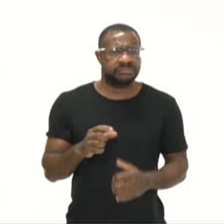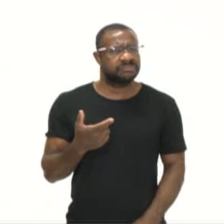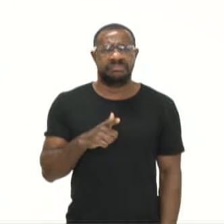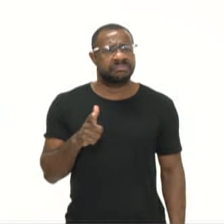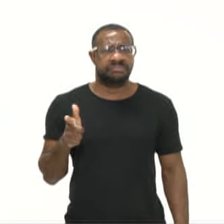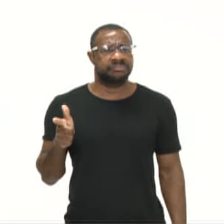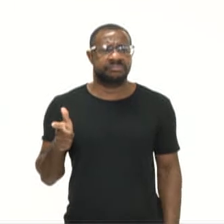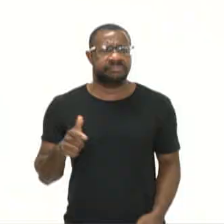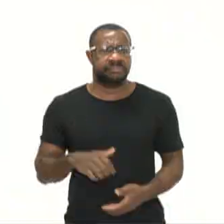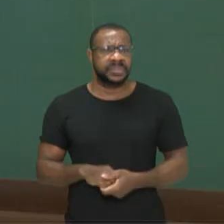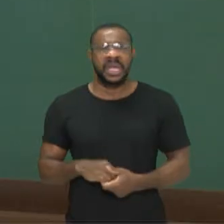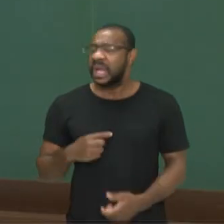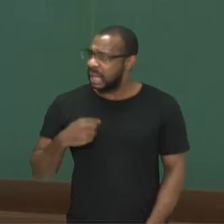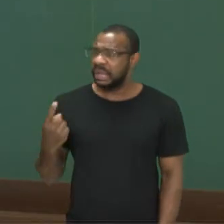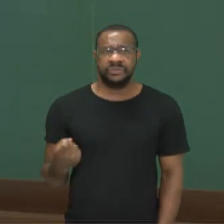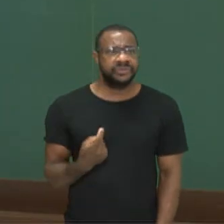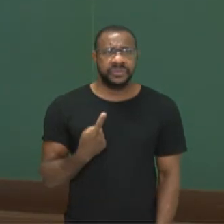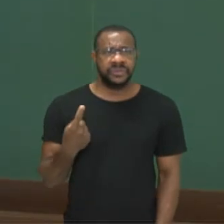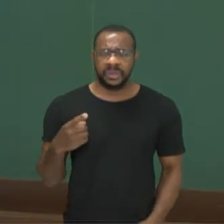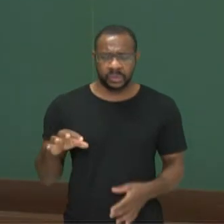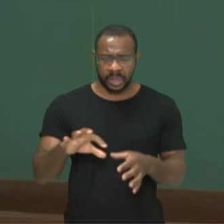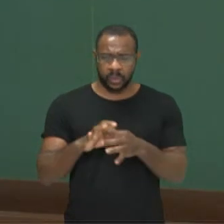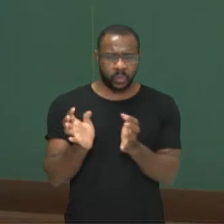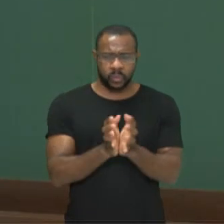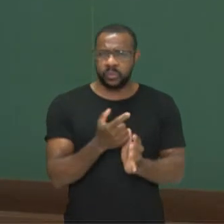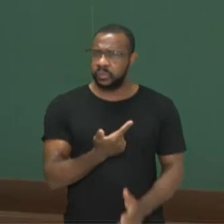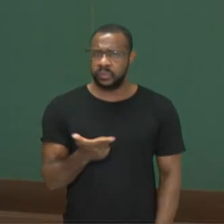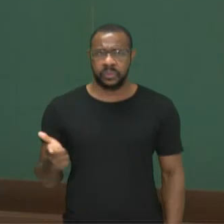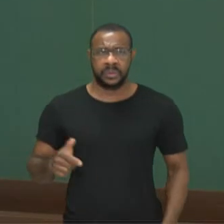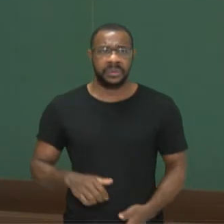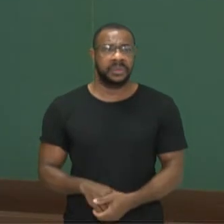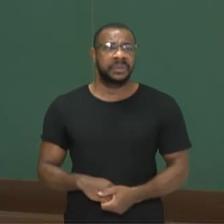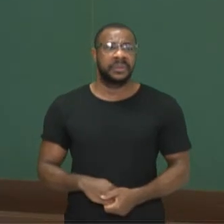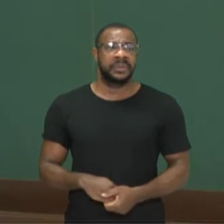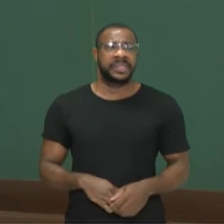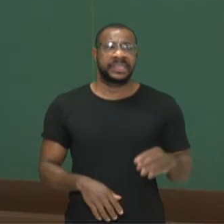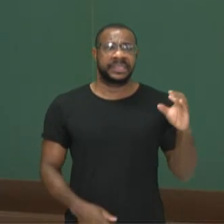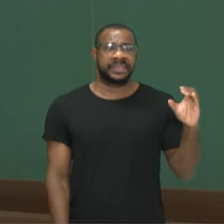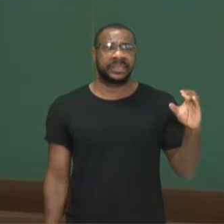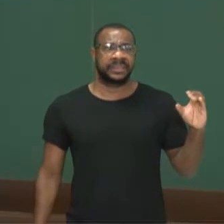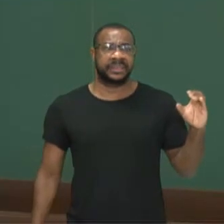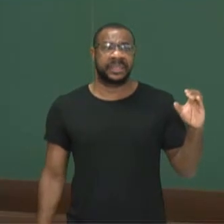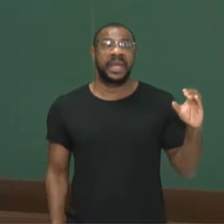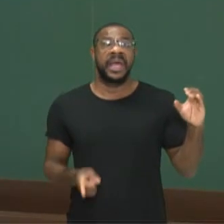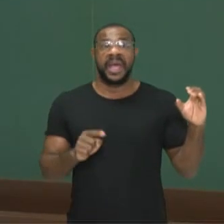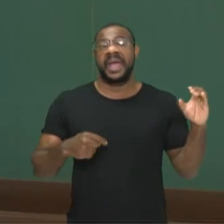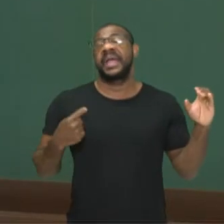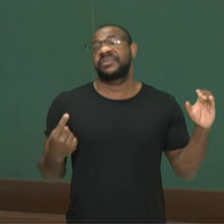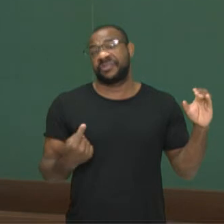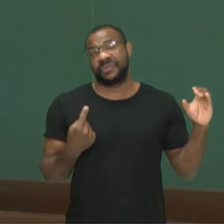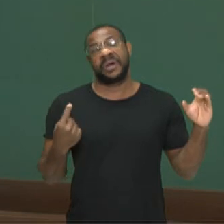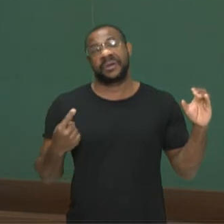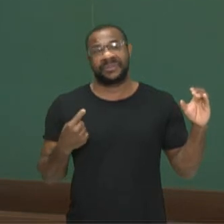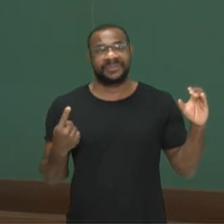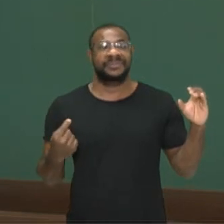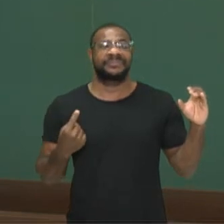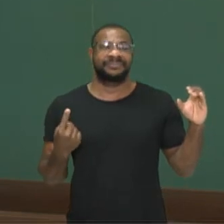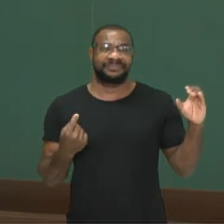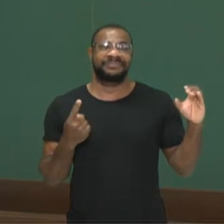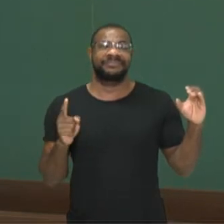Não. É individual, não é coletiva. Portanto, características que determinam nossos padrões de ações e sentimentos de